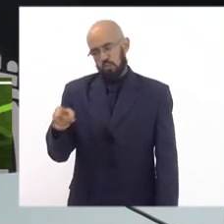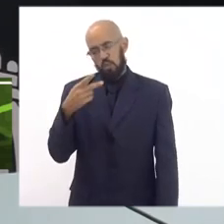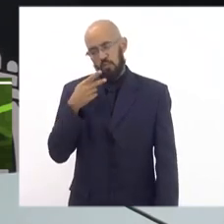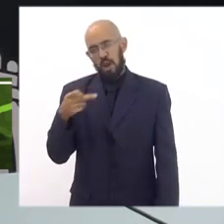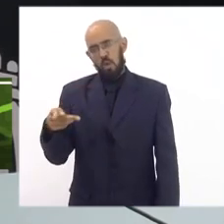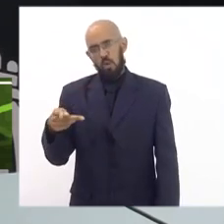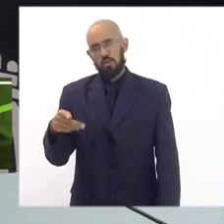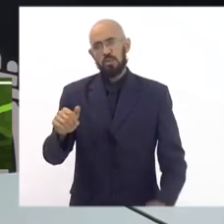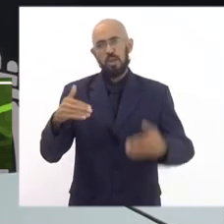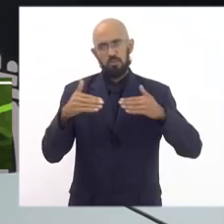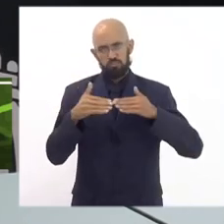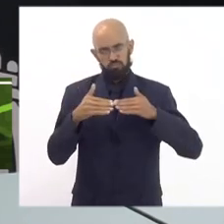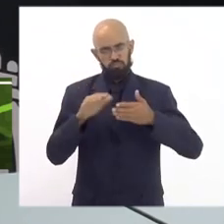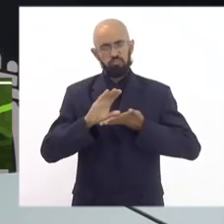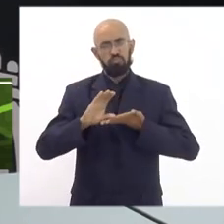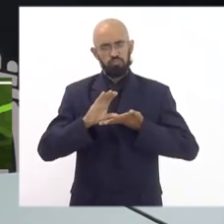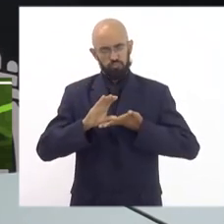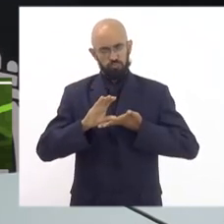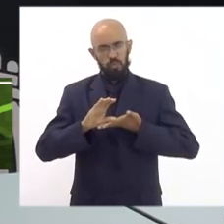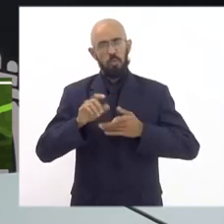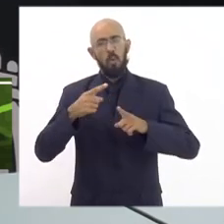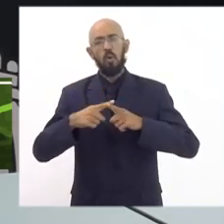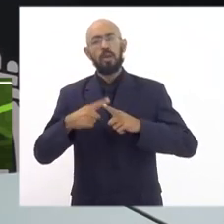seria constitucional. Por quê?